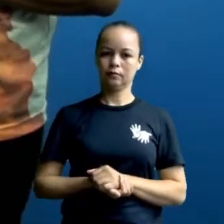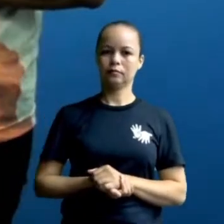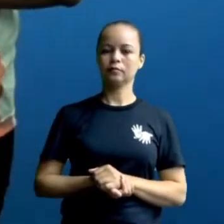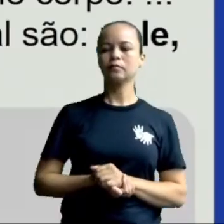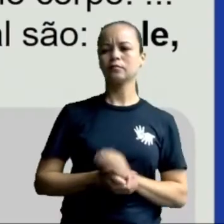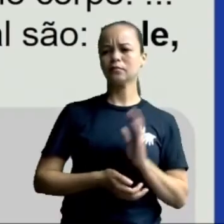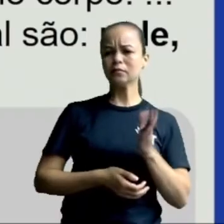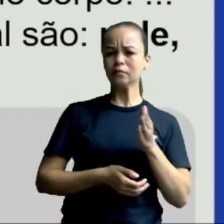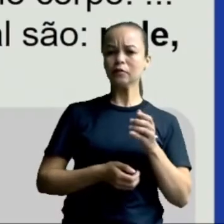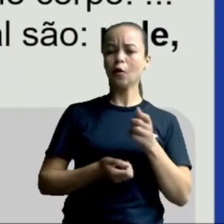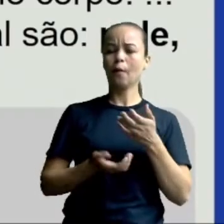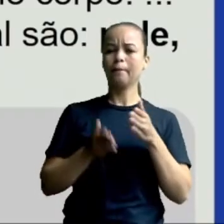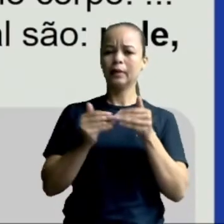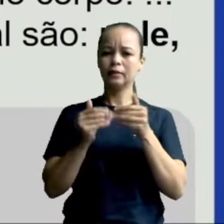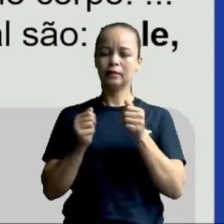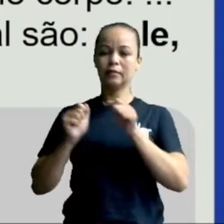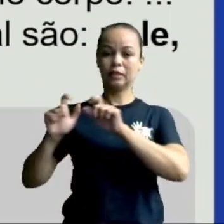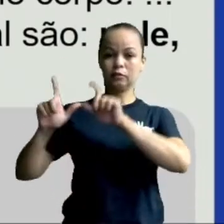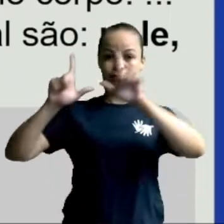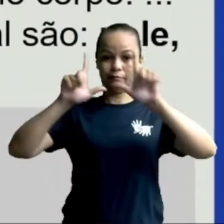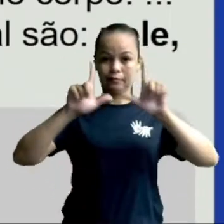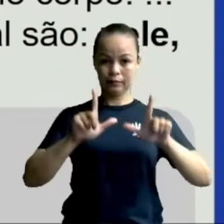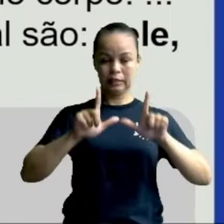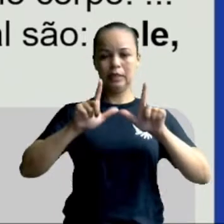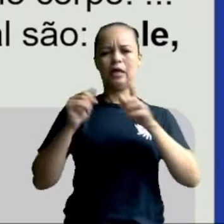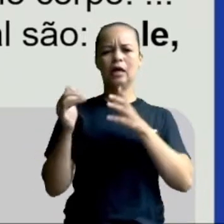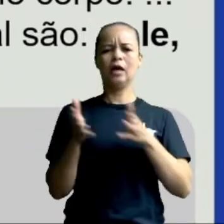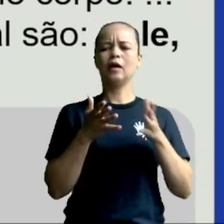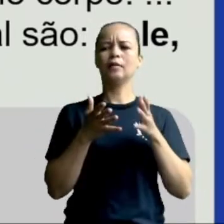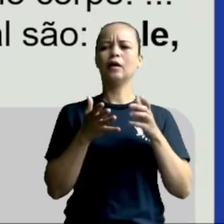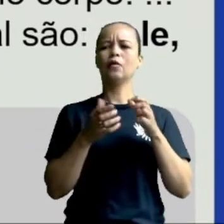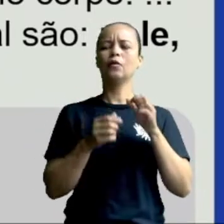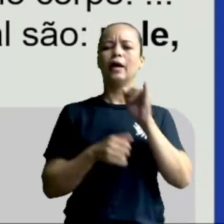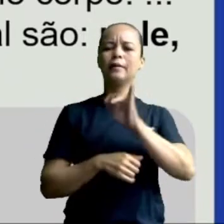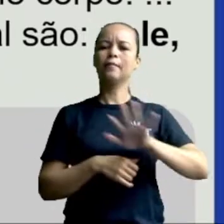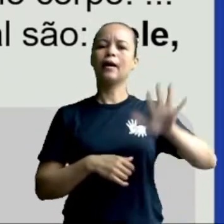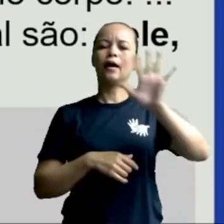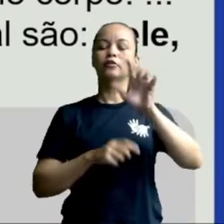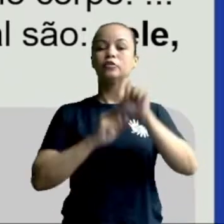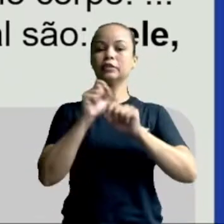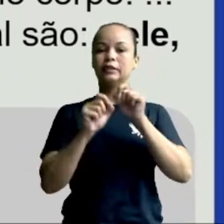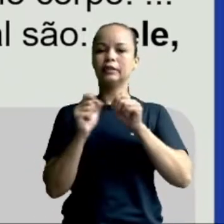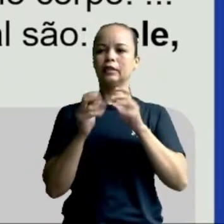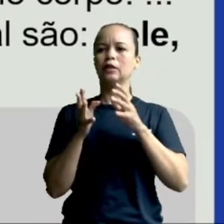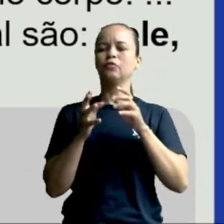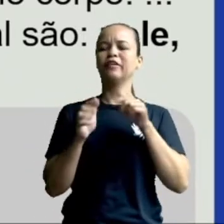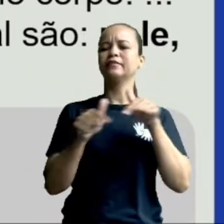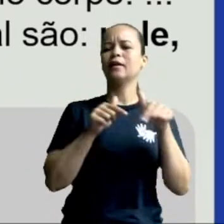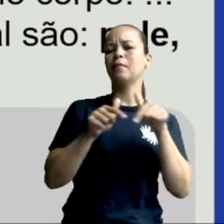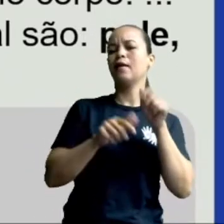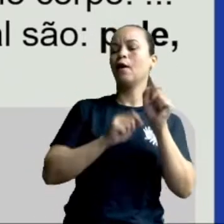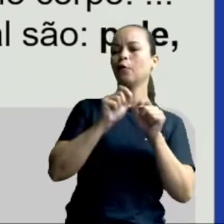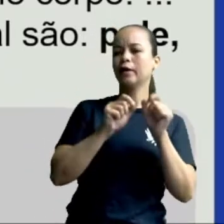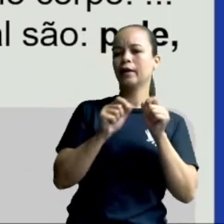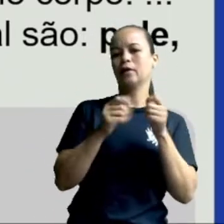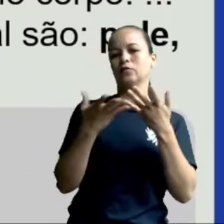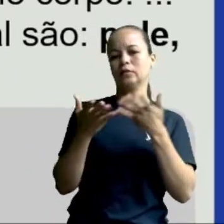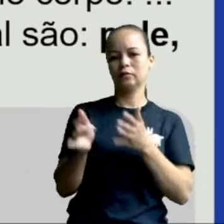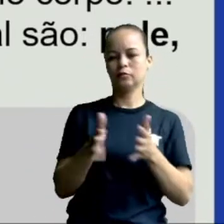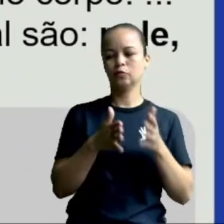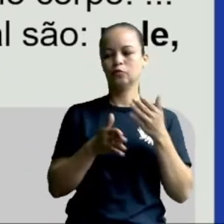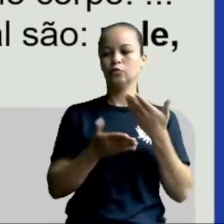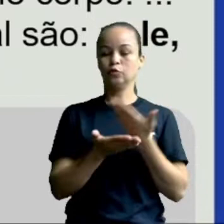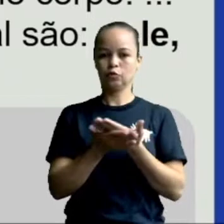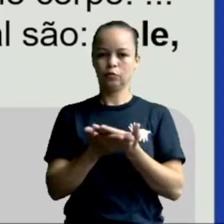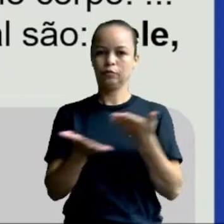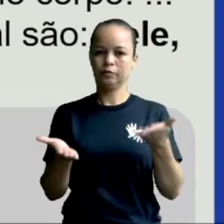produção que abra essa imagem para que você possa se apropriar do que a gente vai trabalhar e aonde estará gravitando o nosso estudo de hoje.